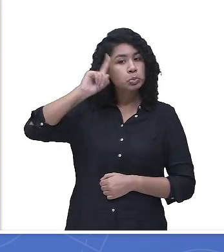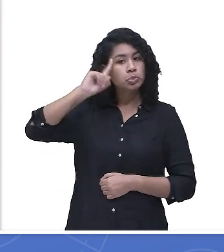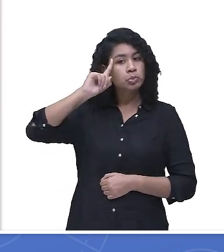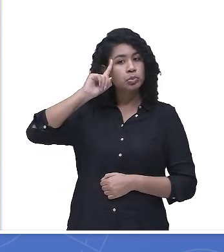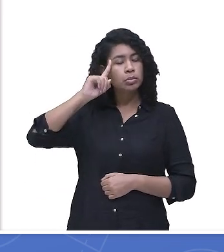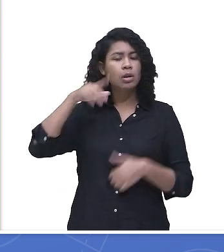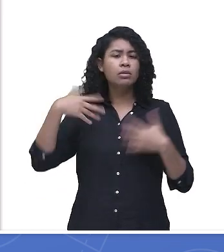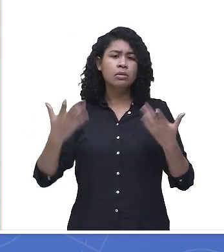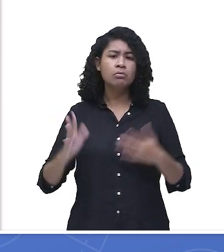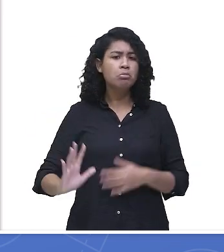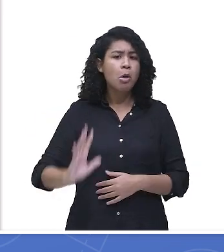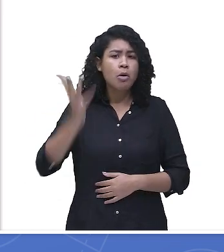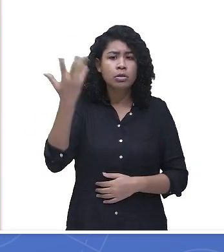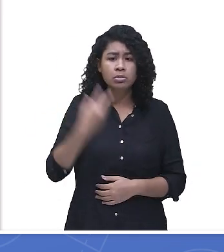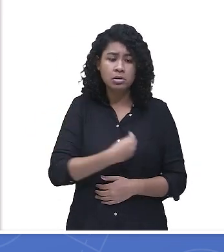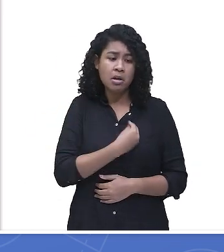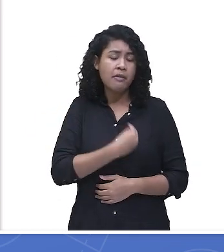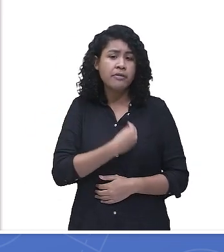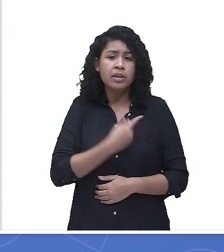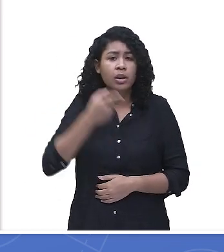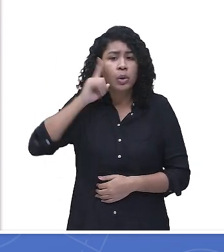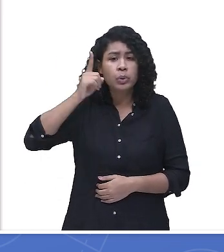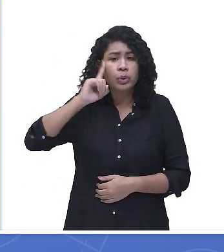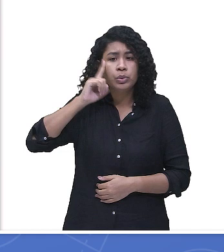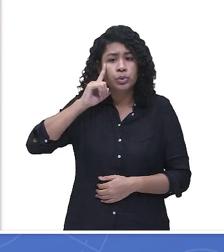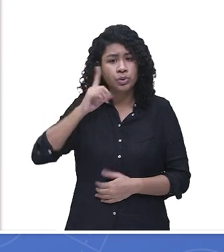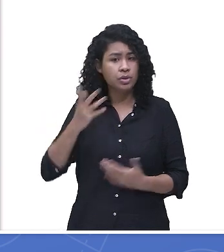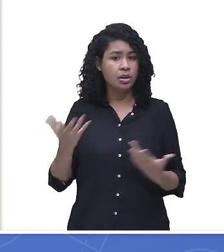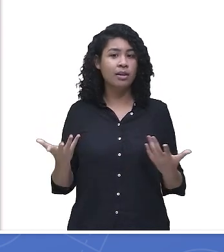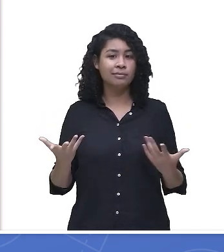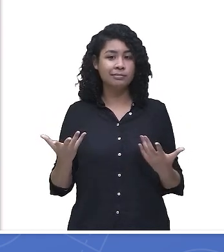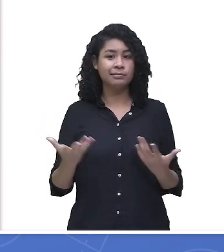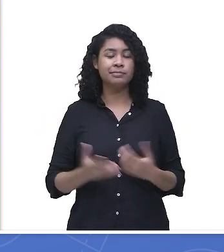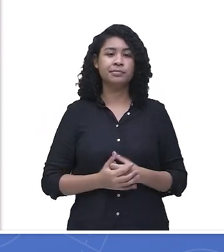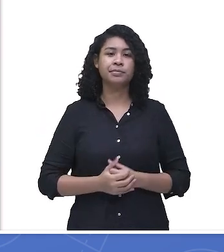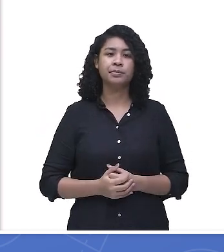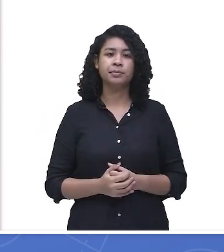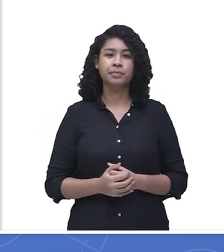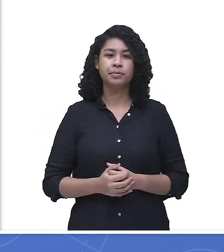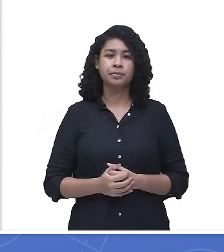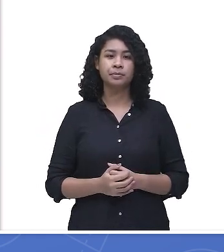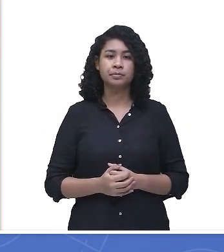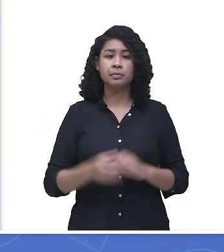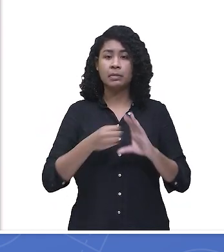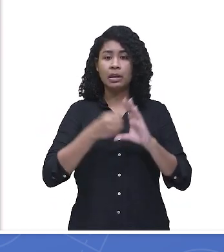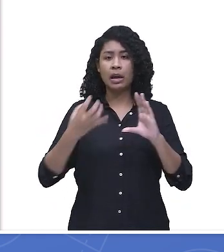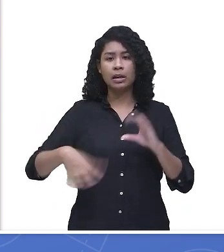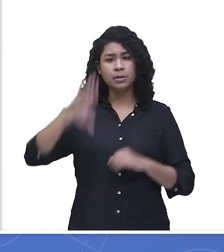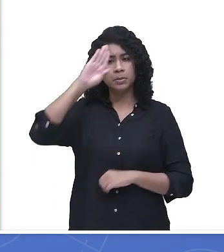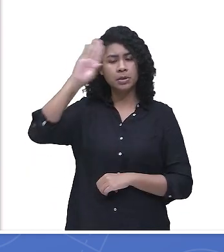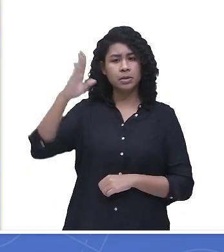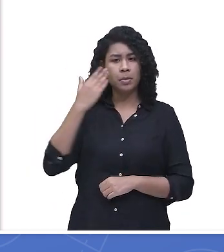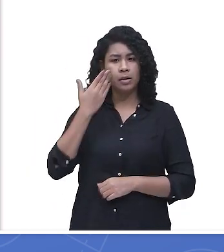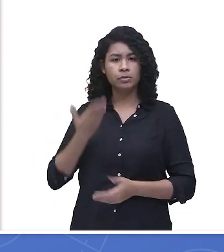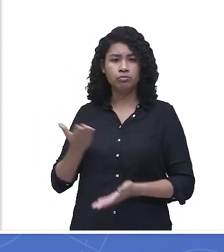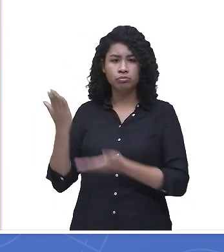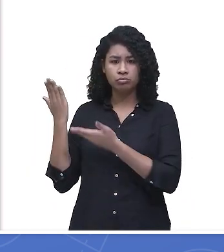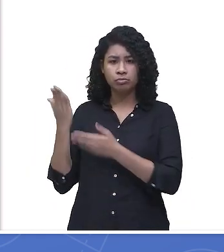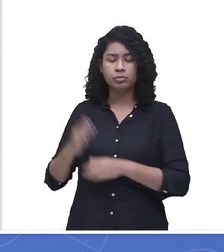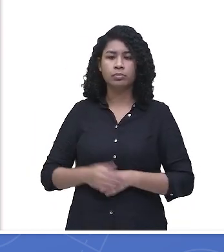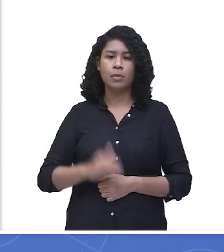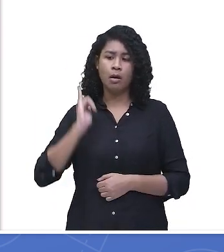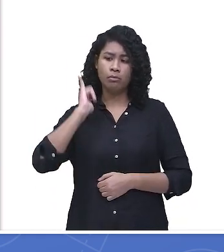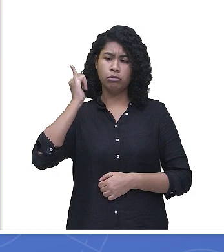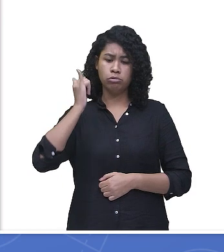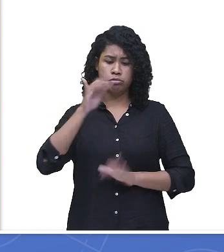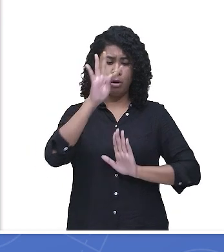situações comuns do dia a dia, certo? Olha só. Principais características: narrativa curta, certo? Linguagem